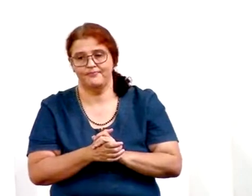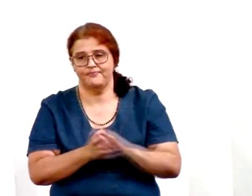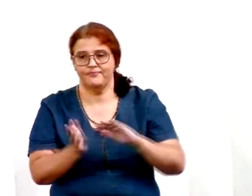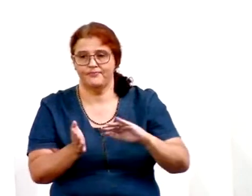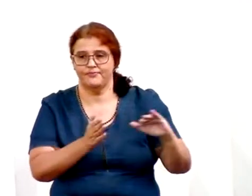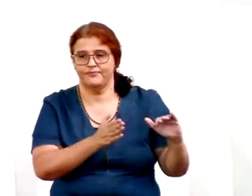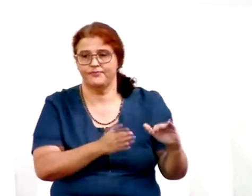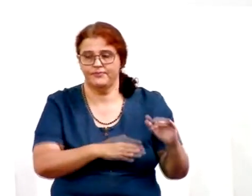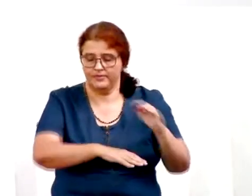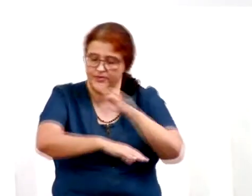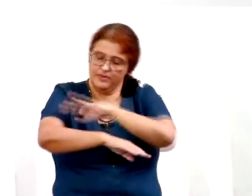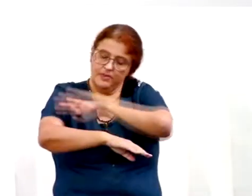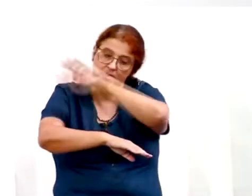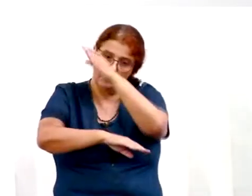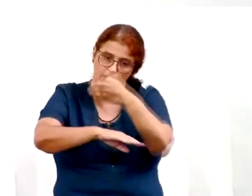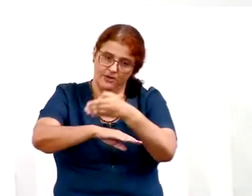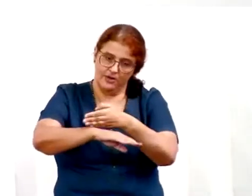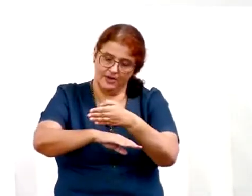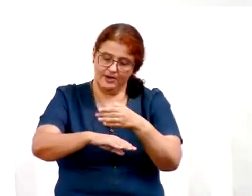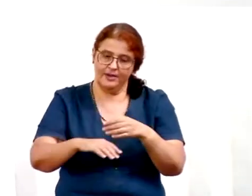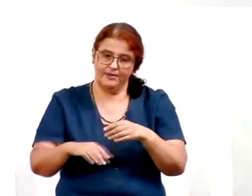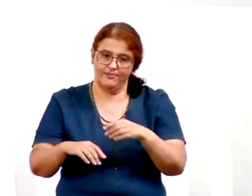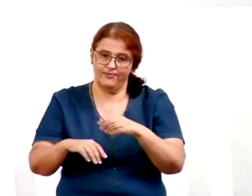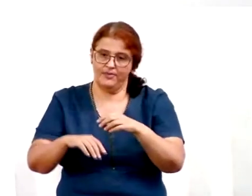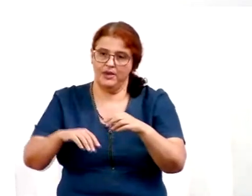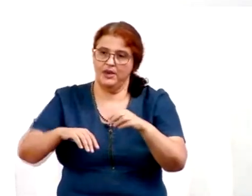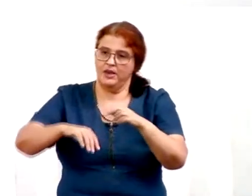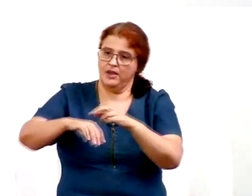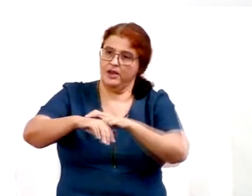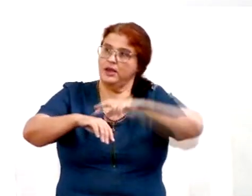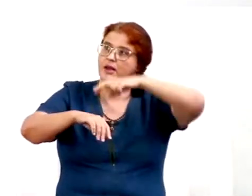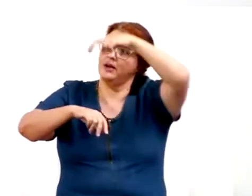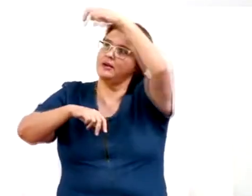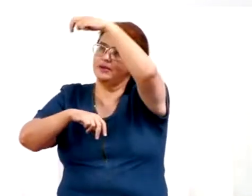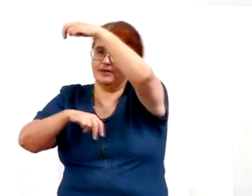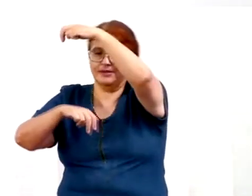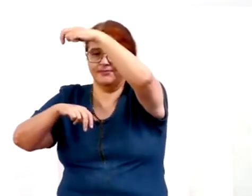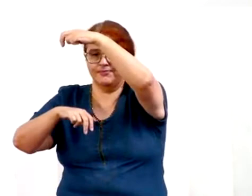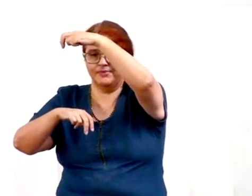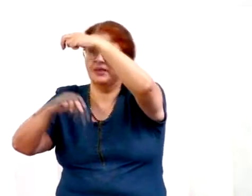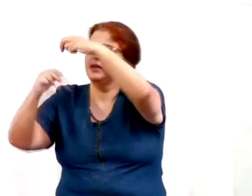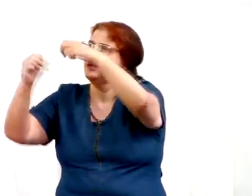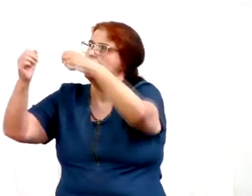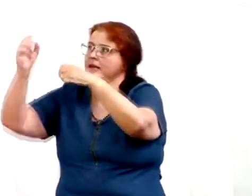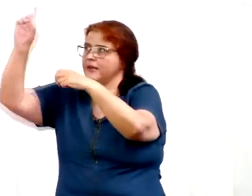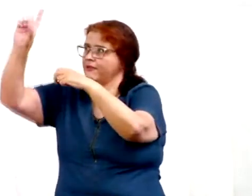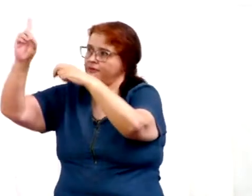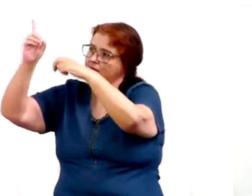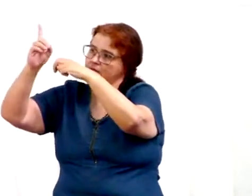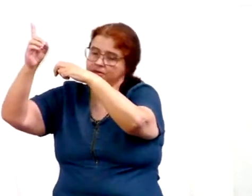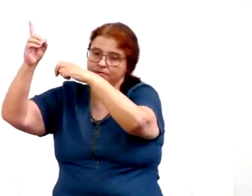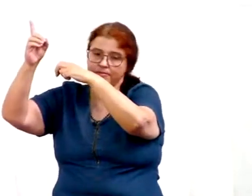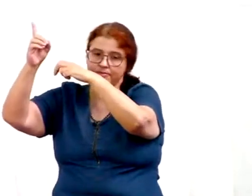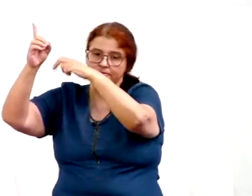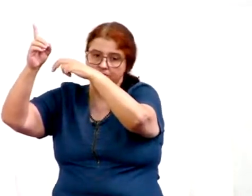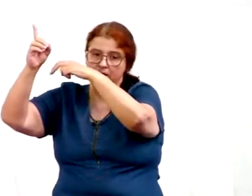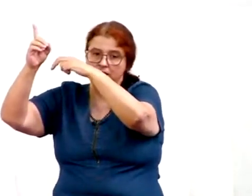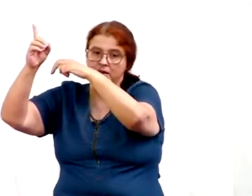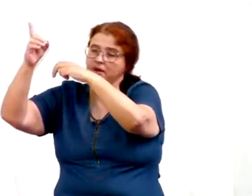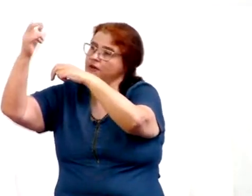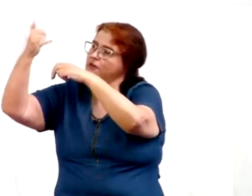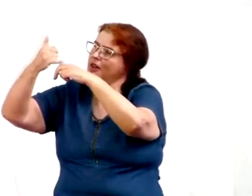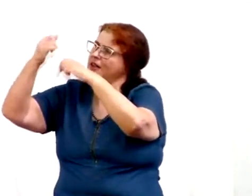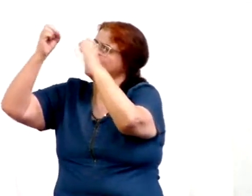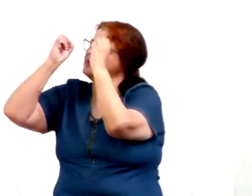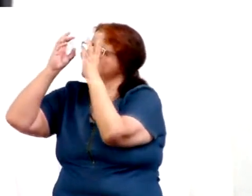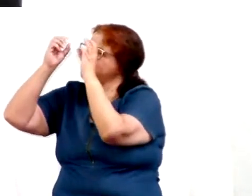ao topo do monte, melhor dizendo. E o povo, depois de alguns dias, pede a Arão para construir um bezerro